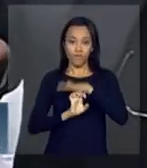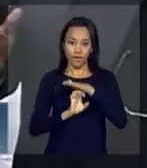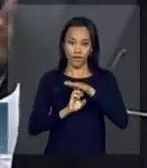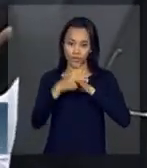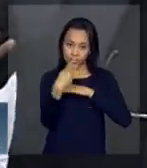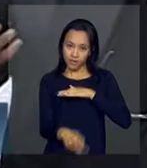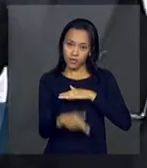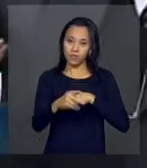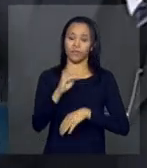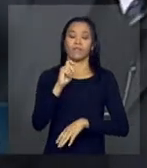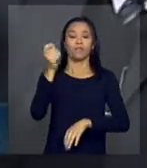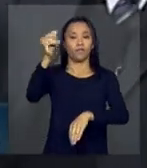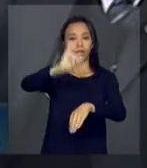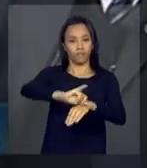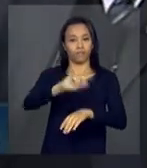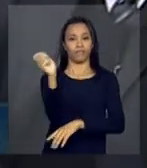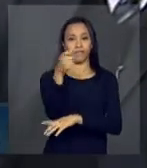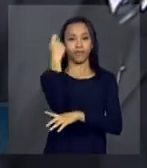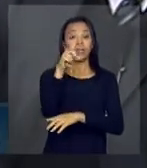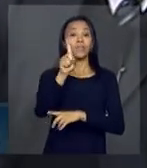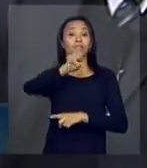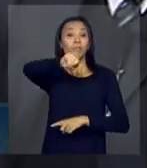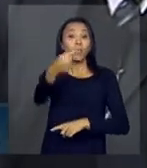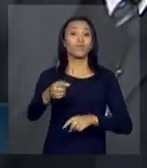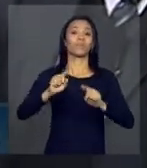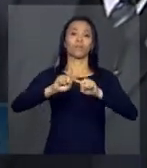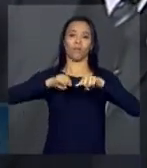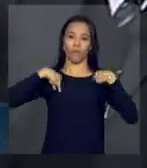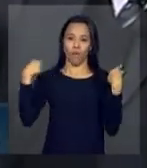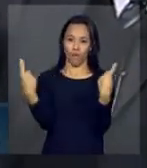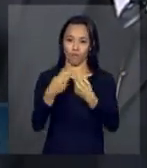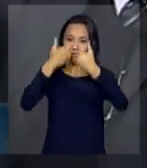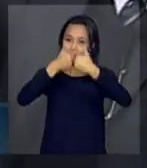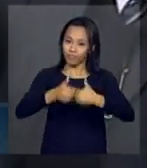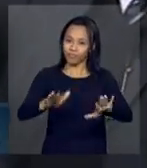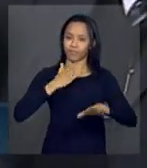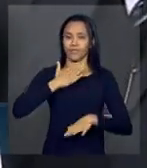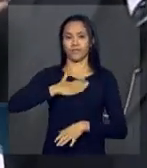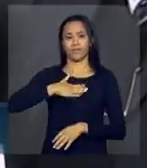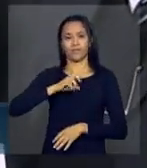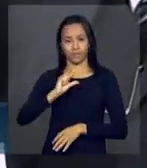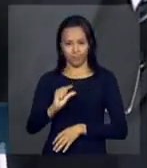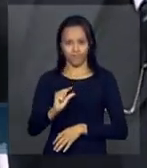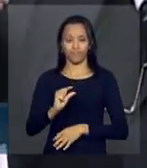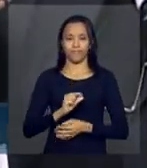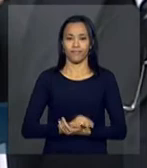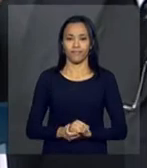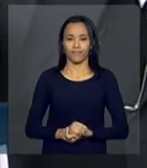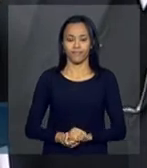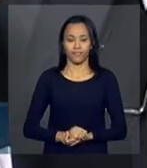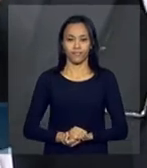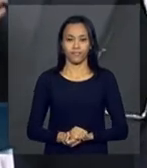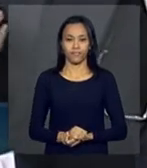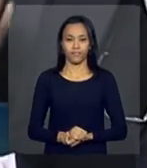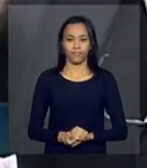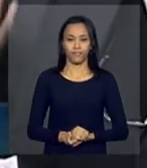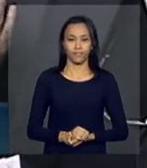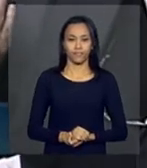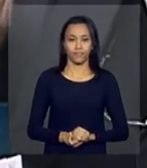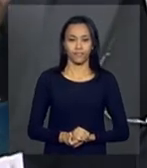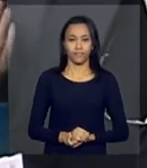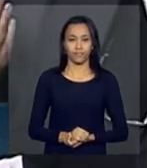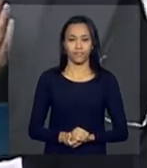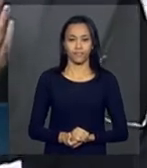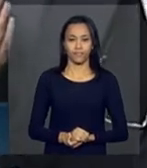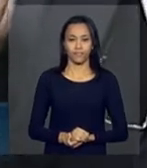E a cerimônia oficial de inauguração do aeromóvel é daqui a pouco. Só para sustentação no trilho da guia. E a